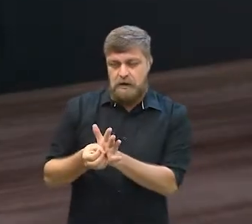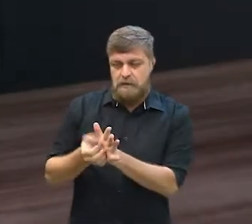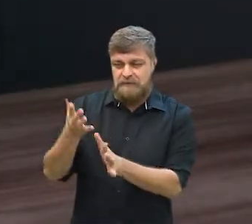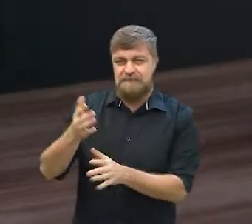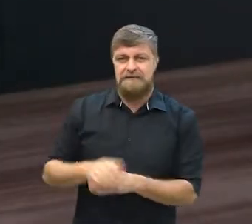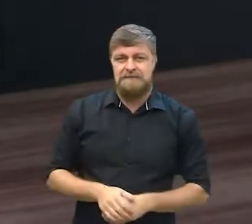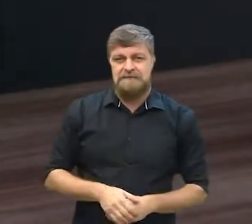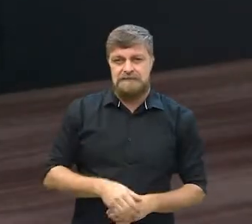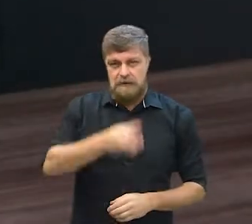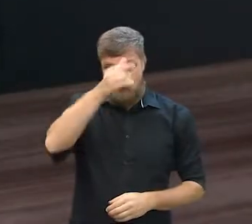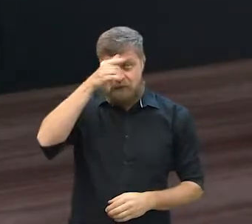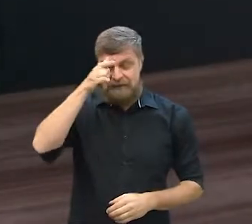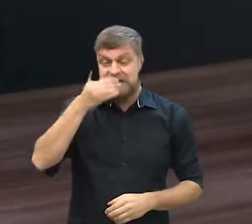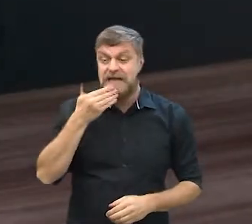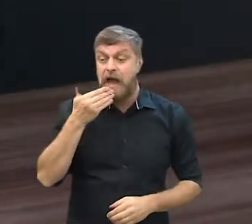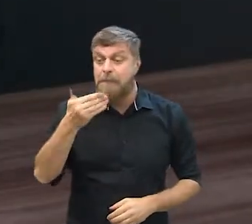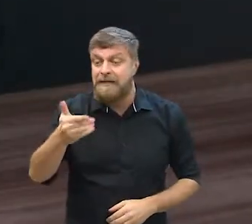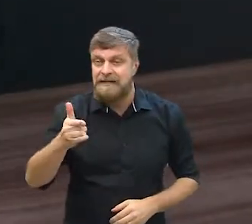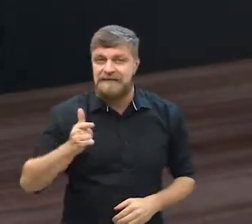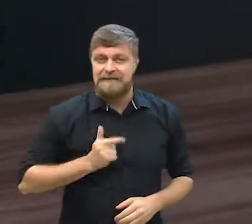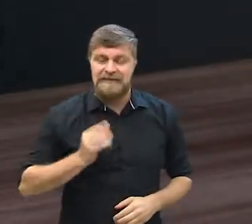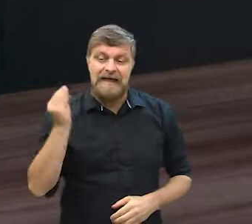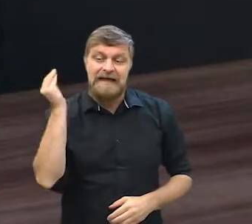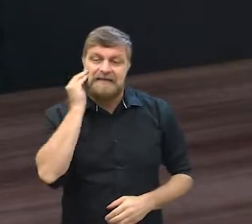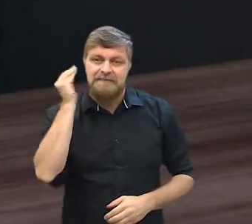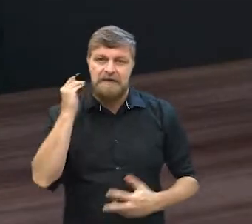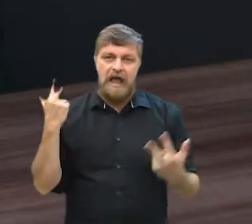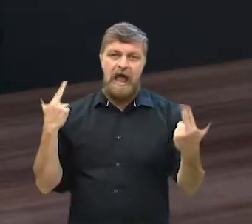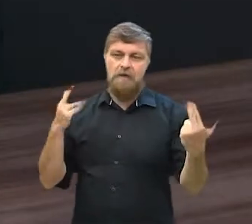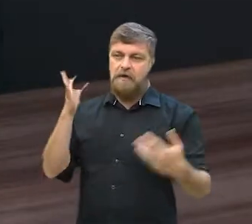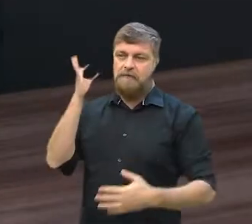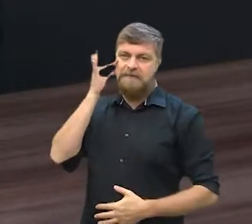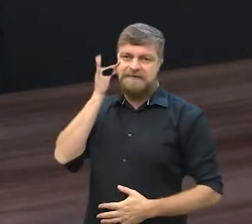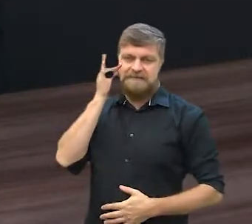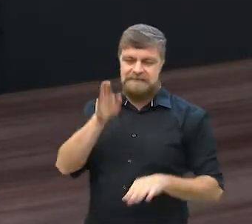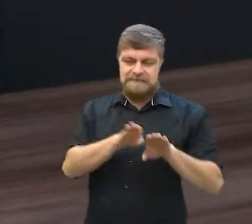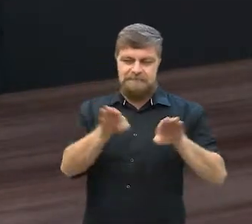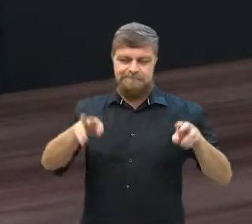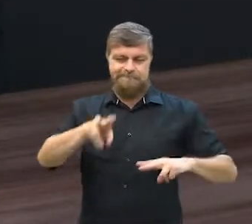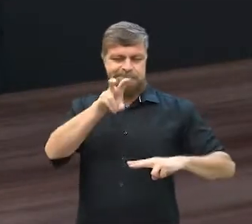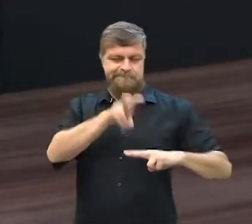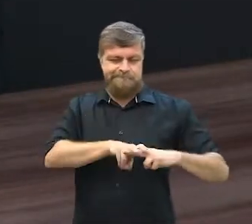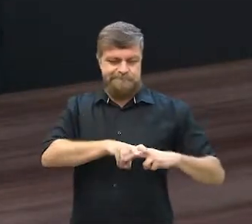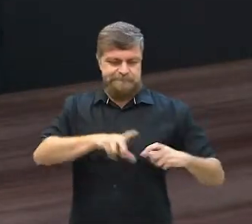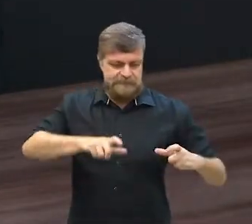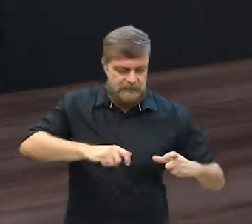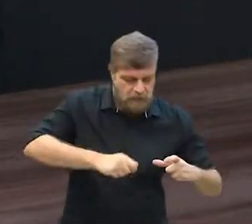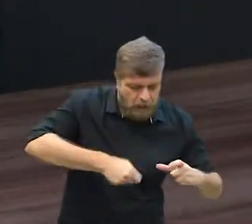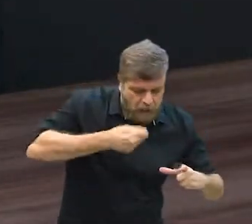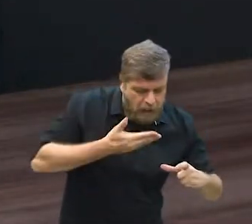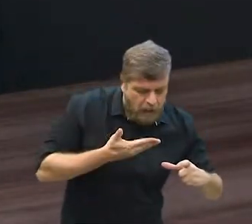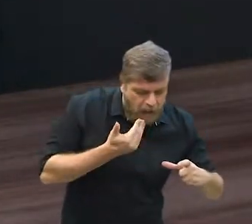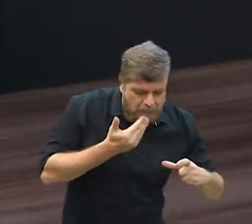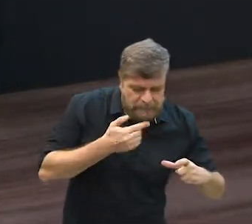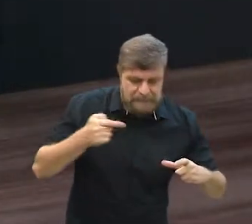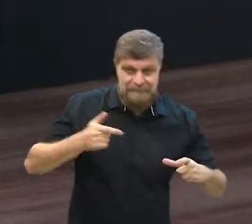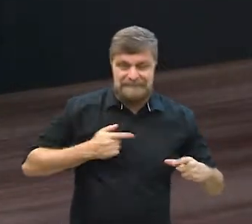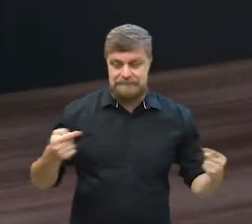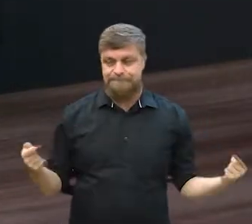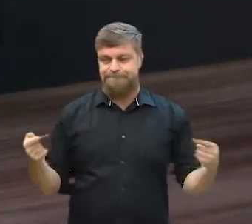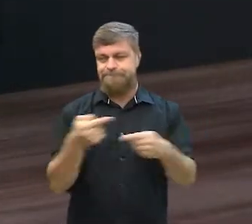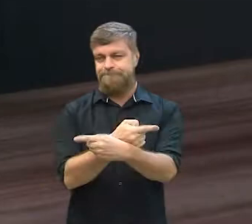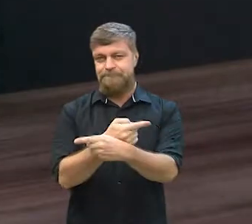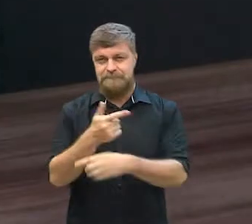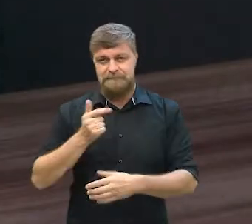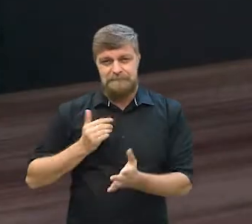às vezes o cliente, quando pede, ele quer ter aquela mesma experiência quando ele está no salão. Mas ele sabe que